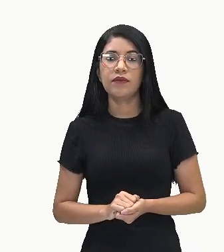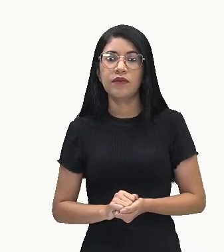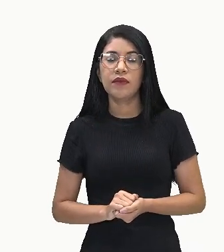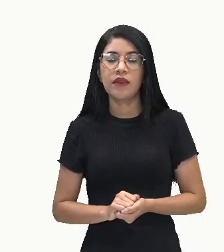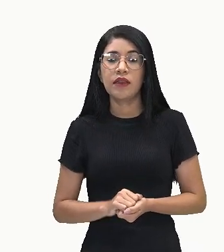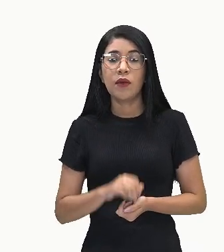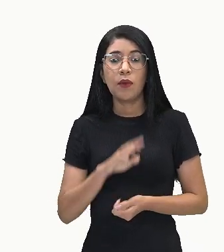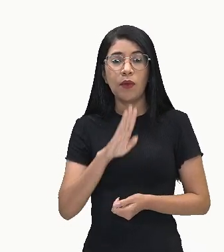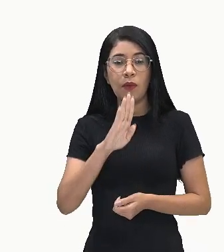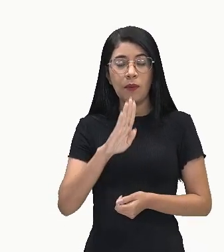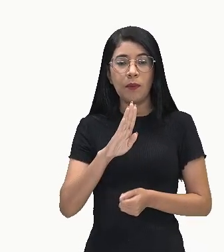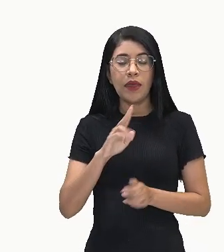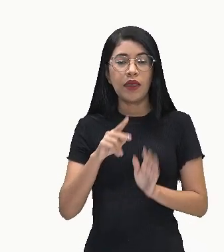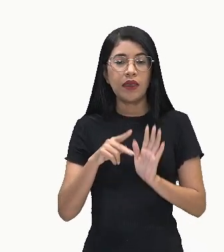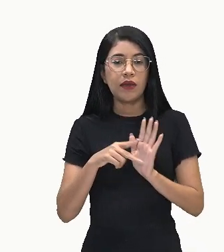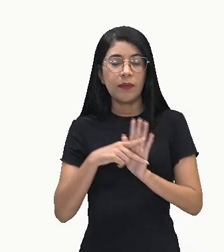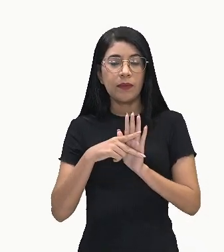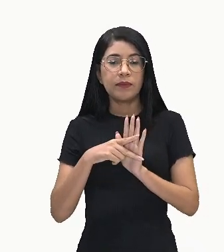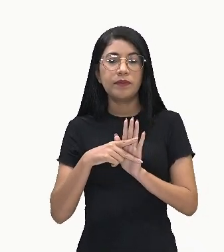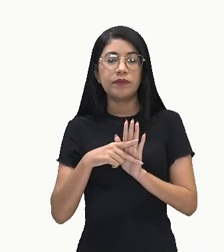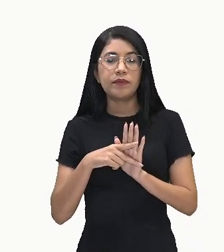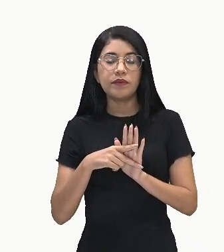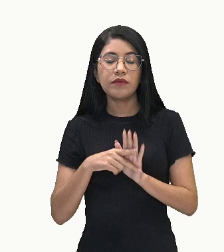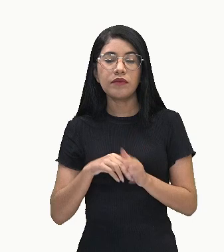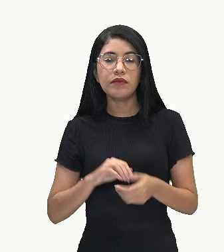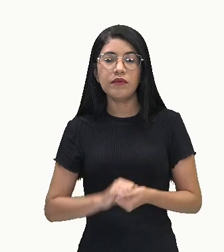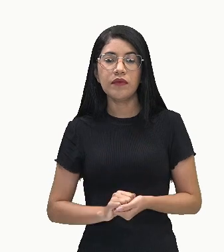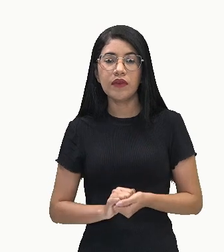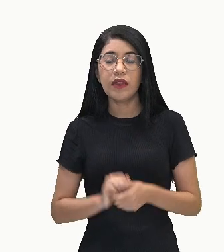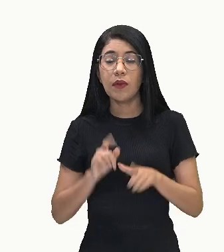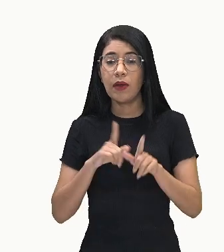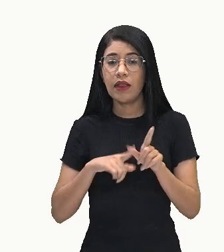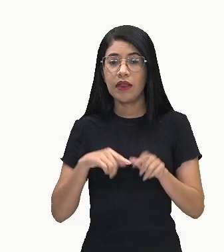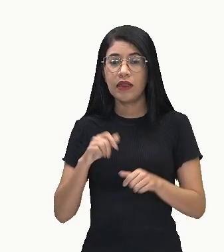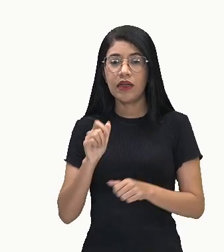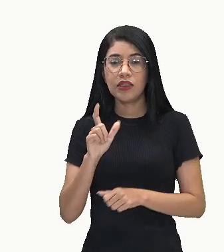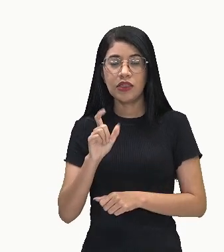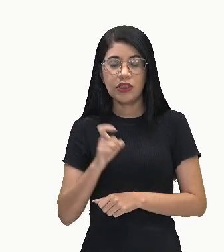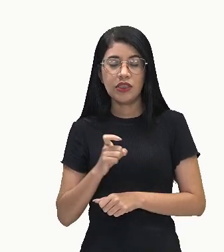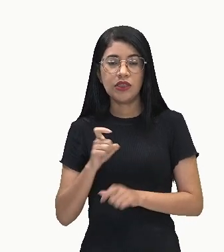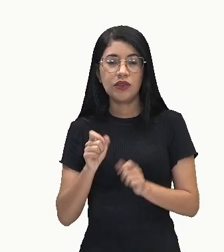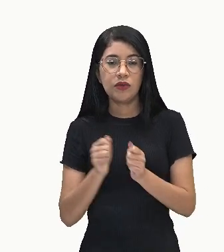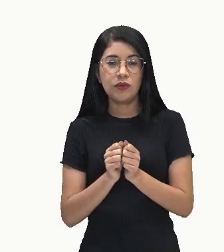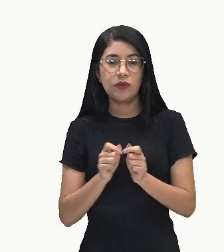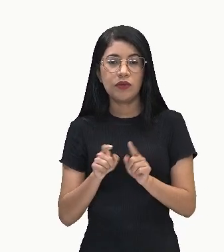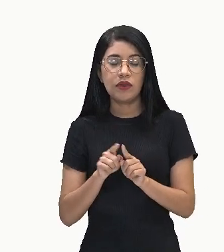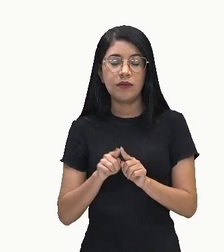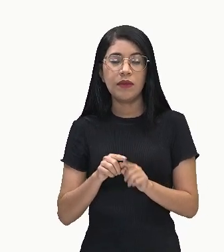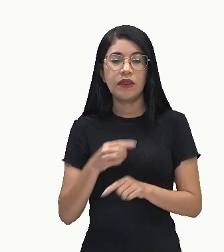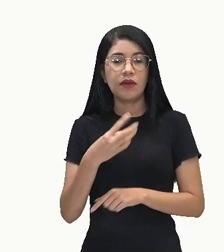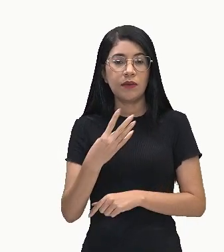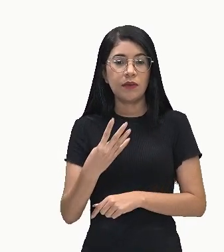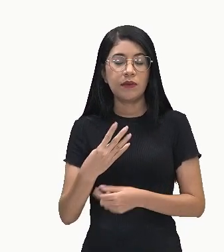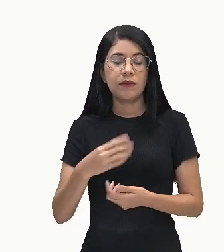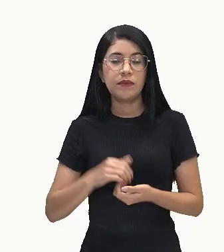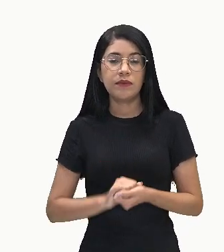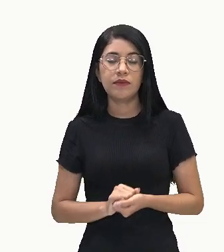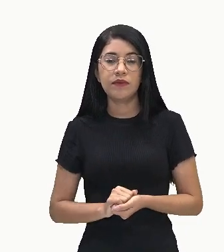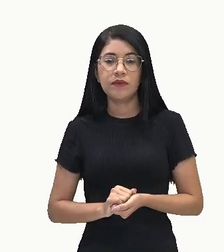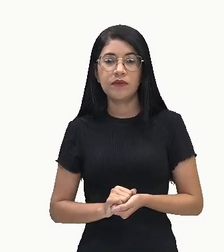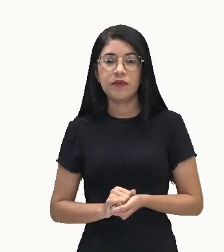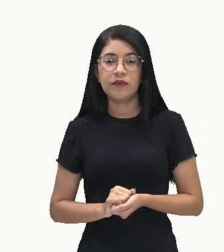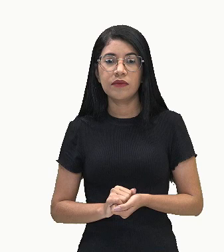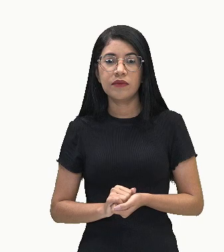b, que é o número que vem acompanhado com o x elevado a 1, também 4, e o